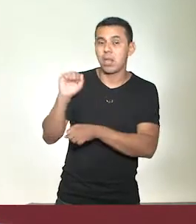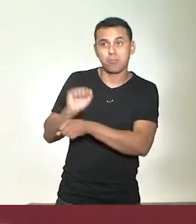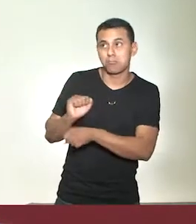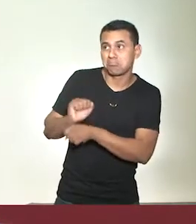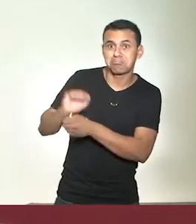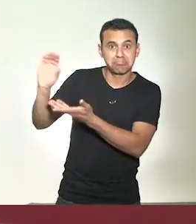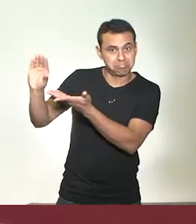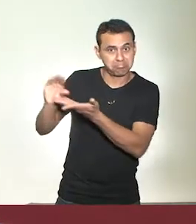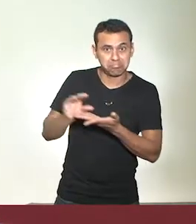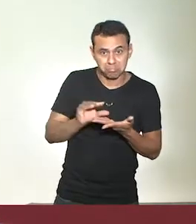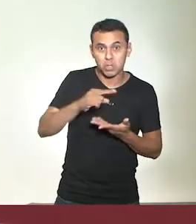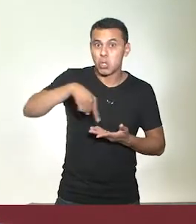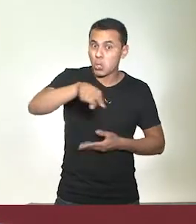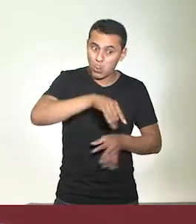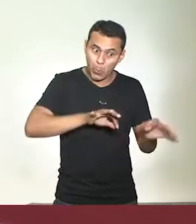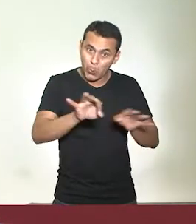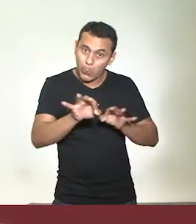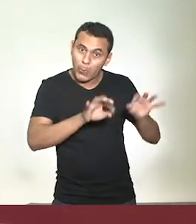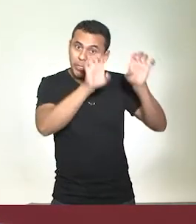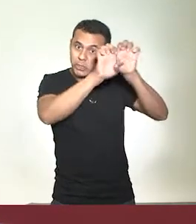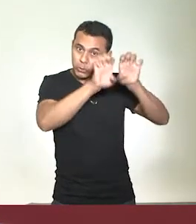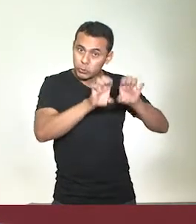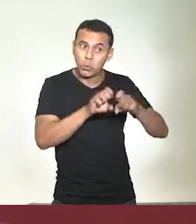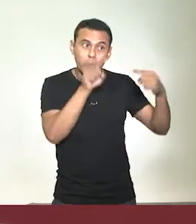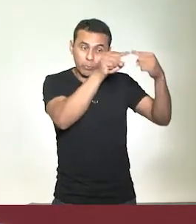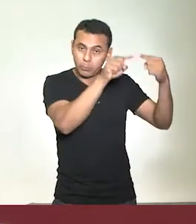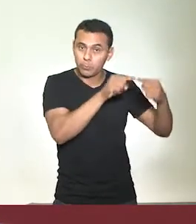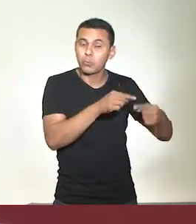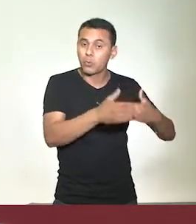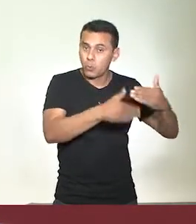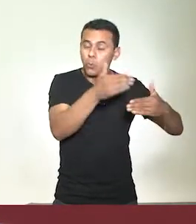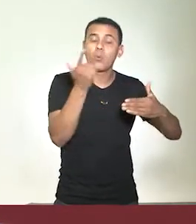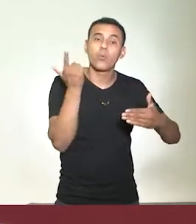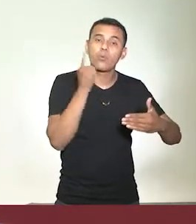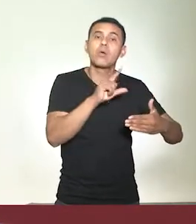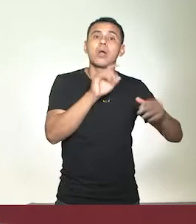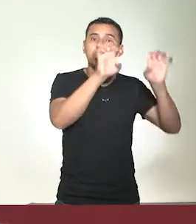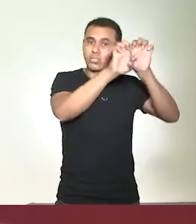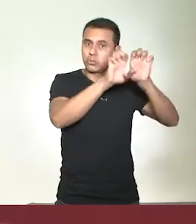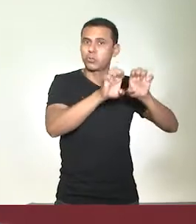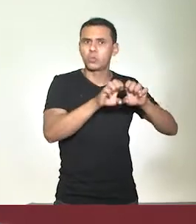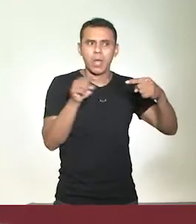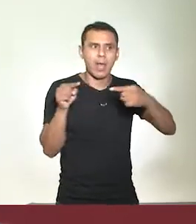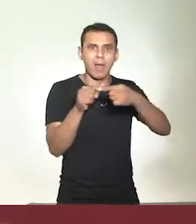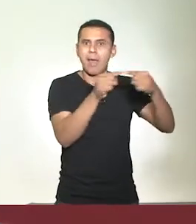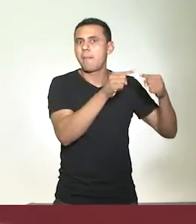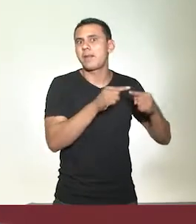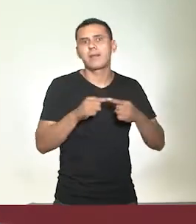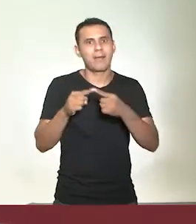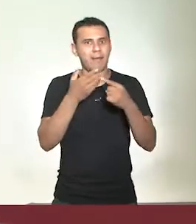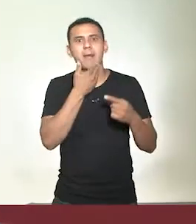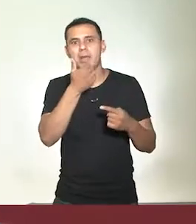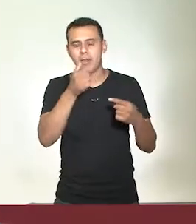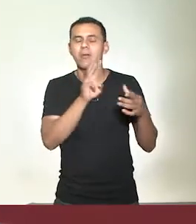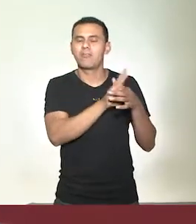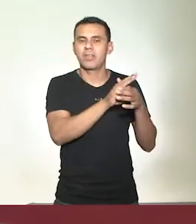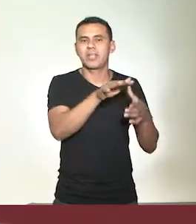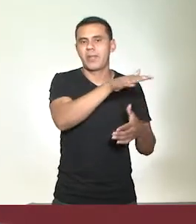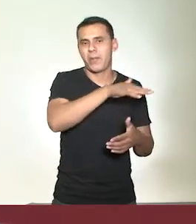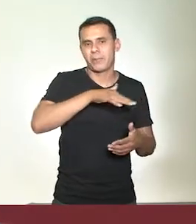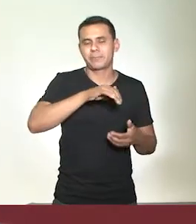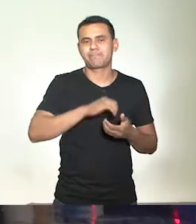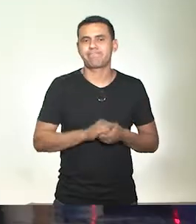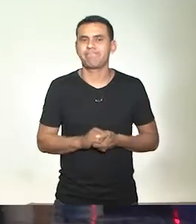Federal para que nós possamos colocar em prática a estrutura que seria mais adequada a